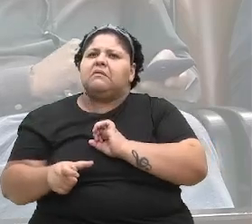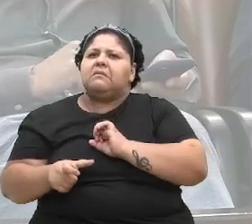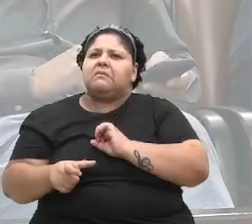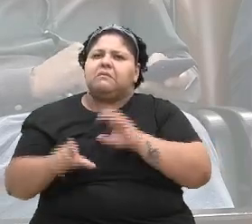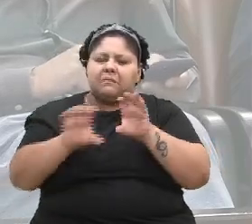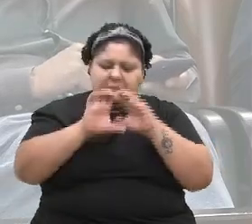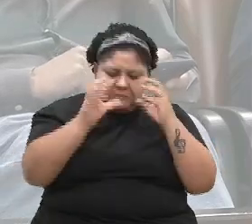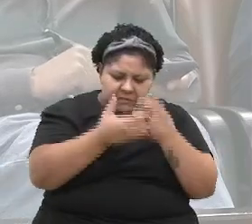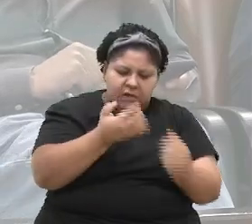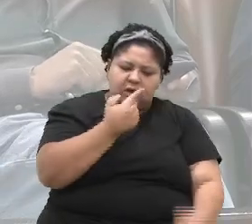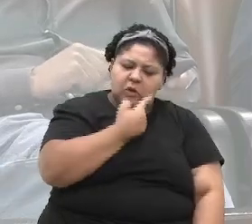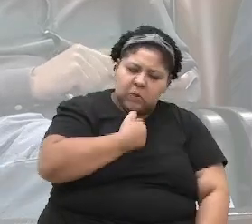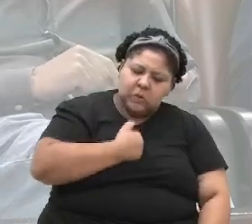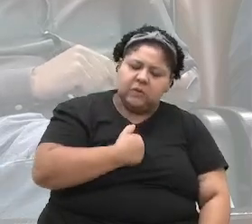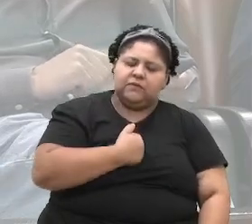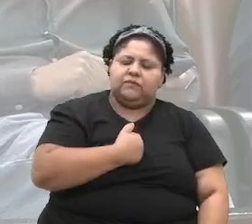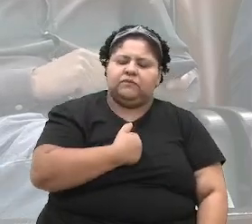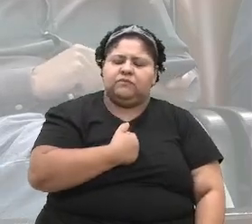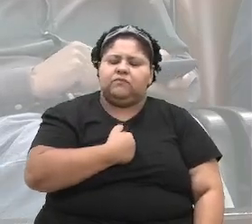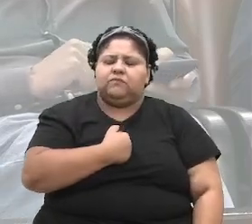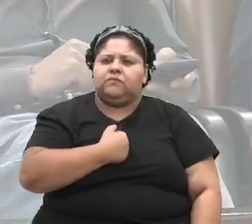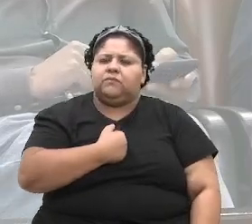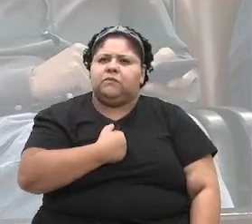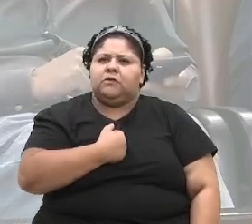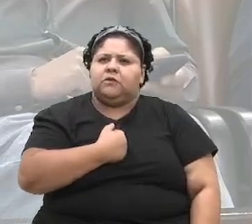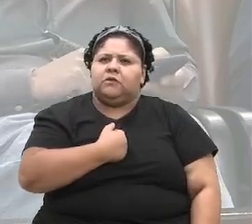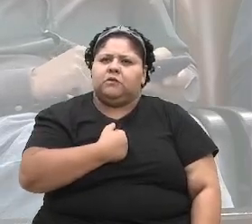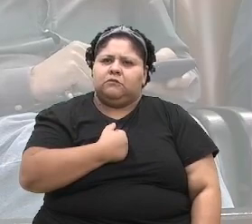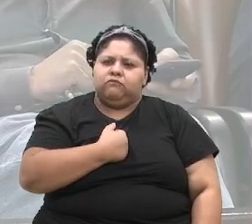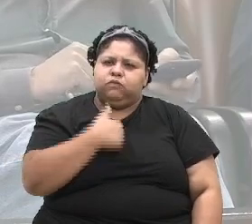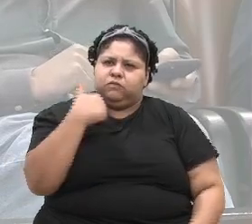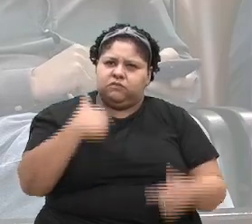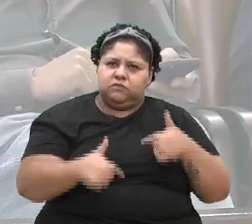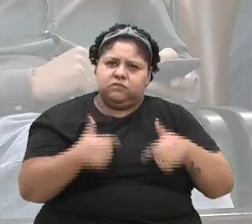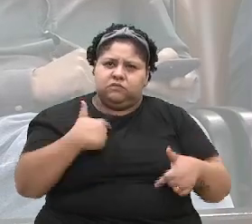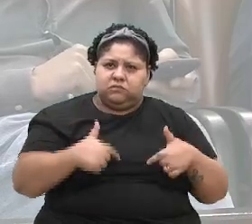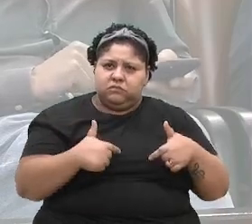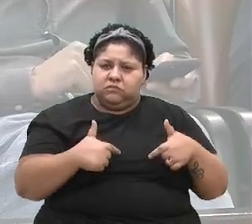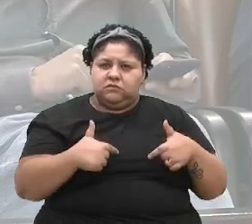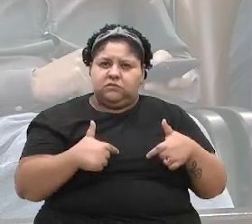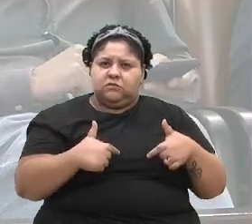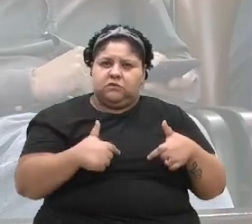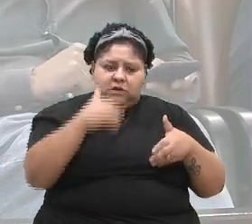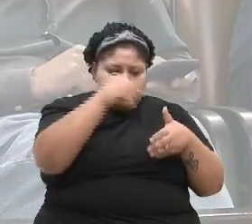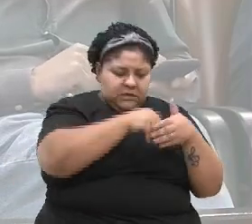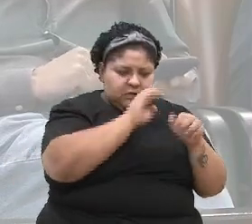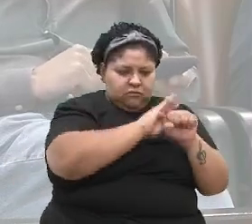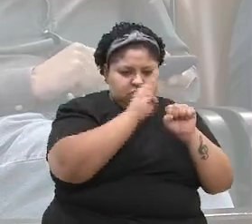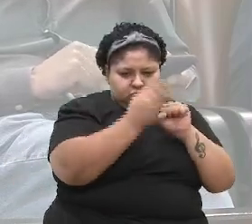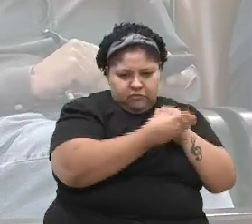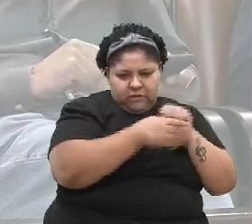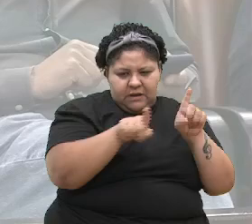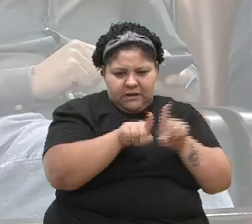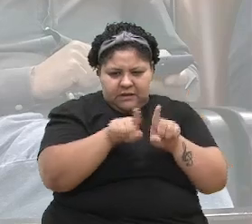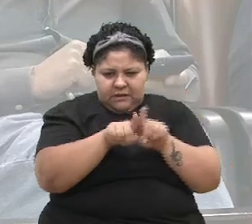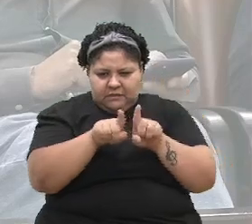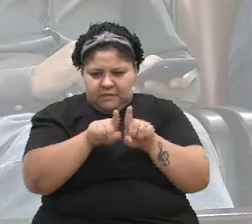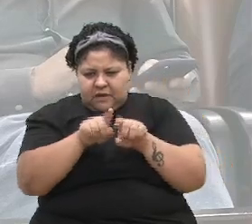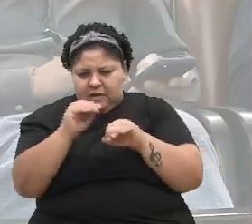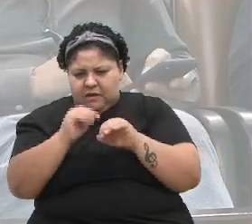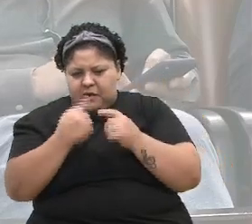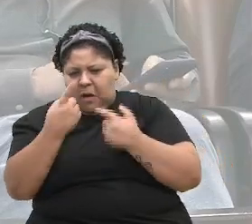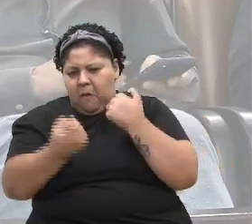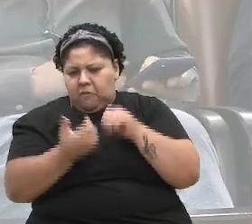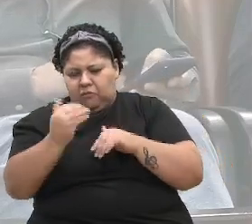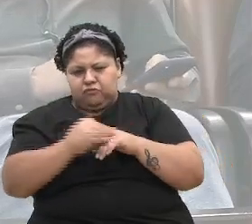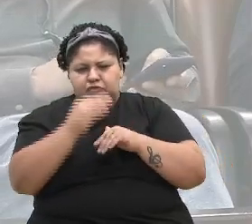e gosta de tratar o seu trabalho dentro do seu bairro, dentro dos bairros mais carentes. Então, o senhor me